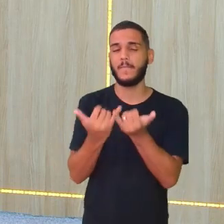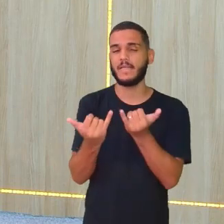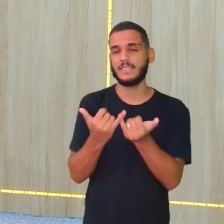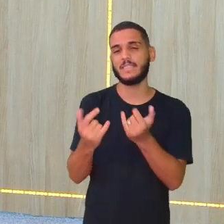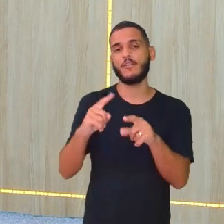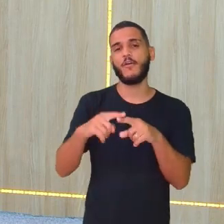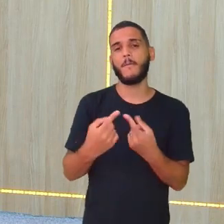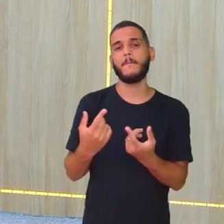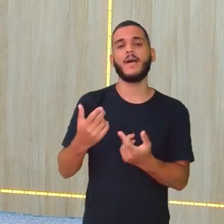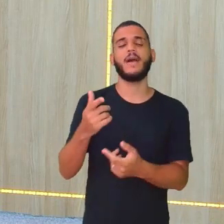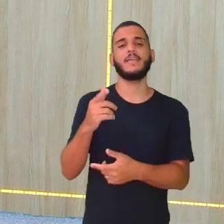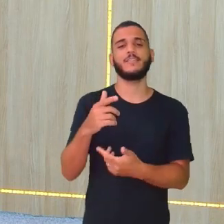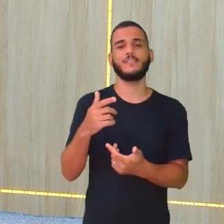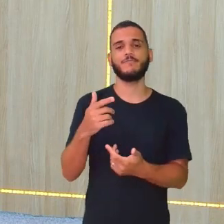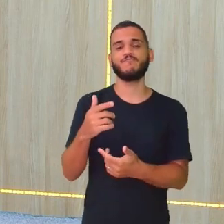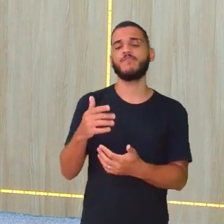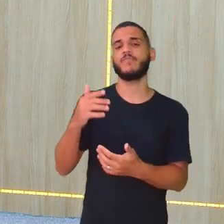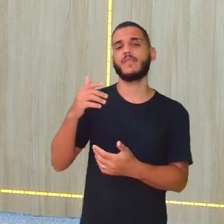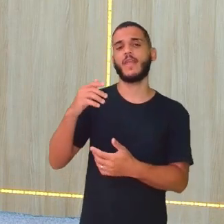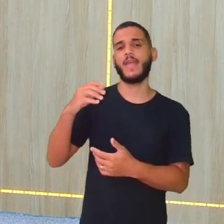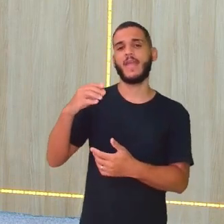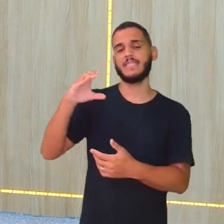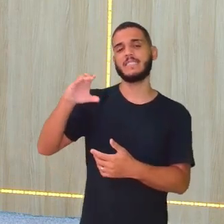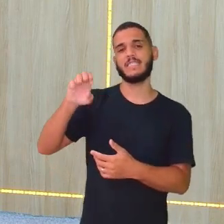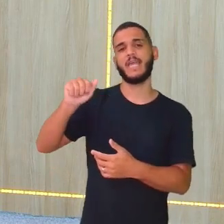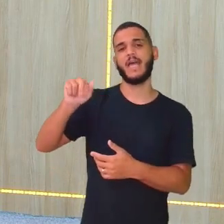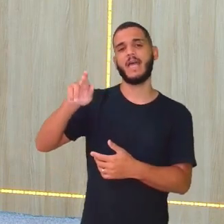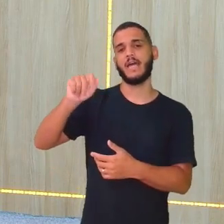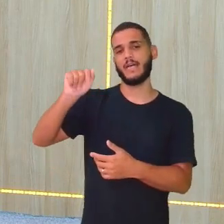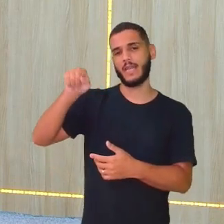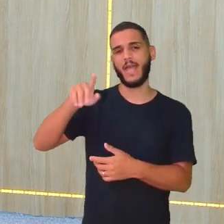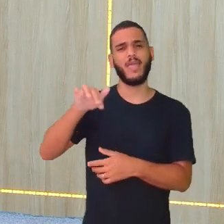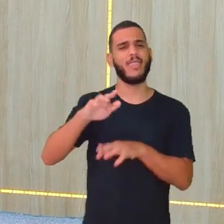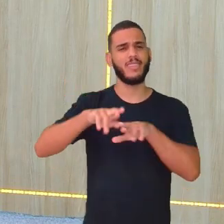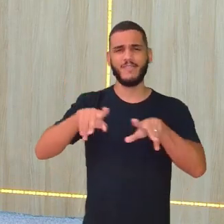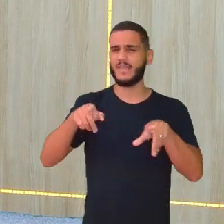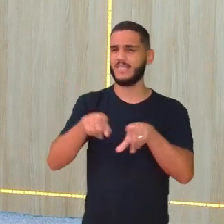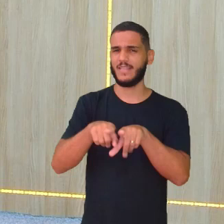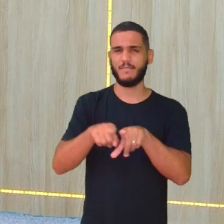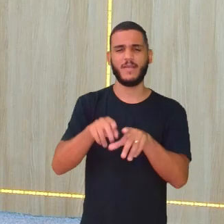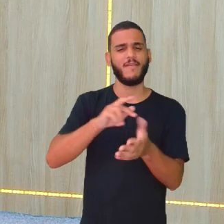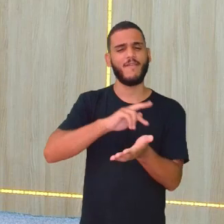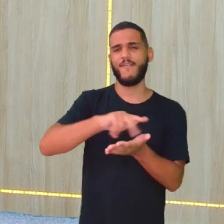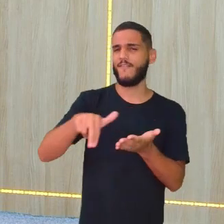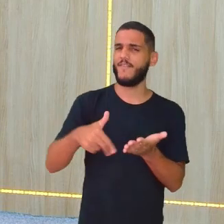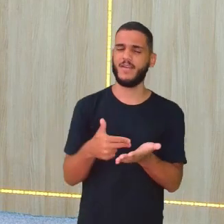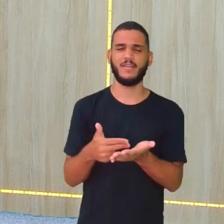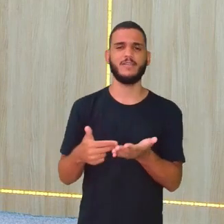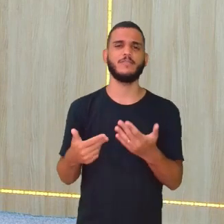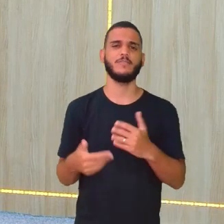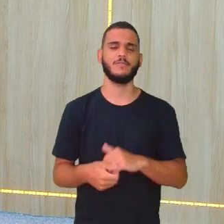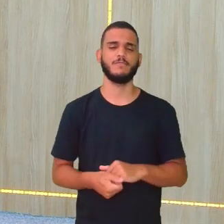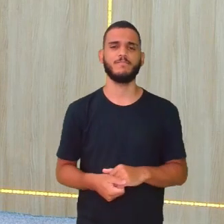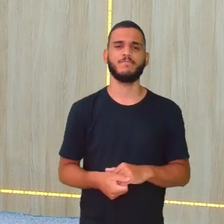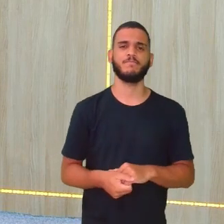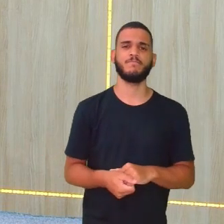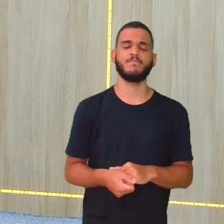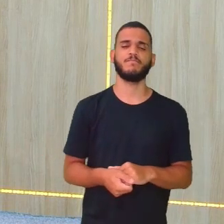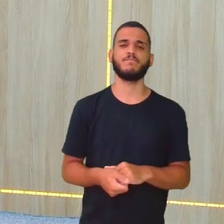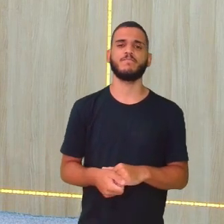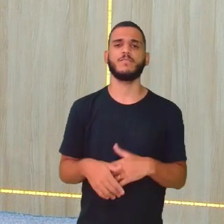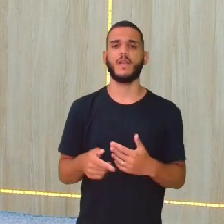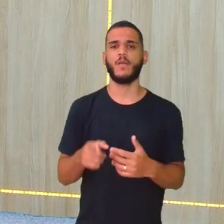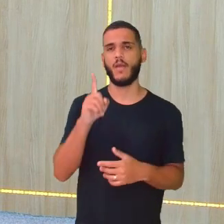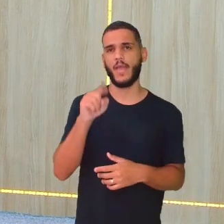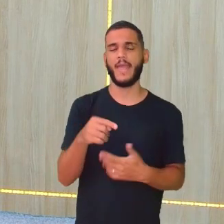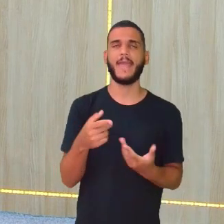totalmente diferente, linguagem diferente. São vários sertões, né? Vários sertões, a gente não fala sobre um sertão, são vários sertões. E é muito